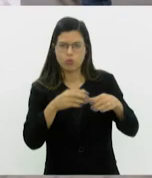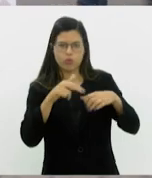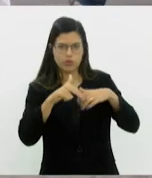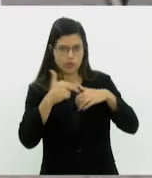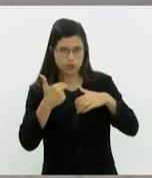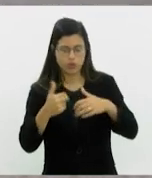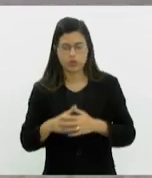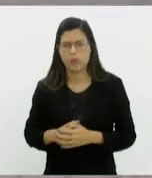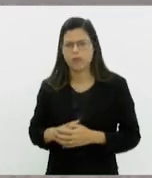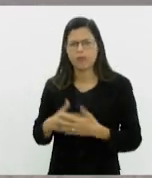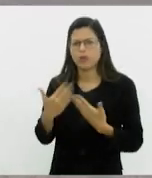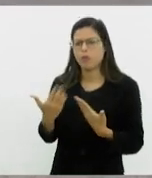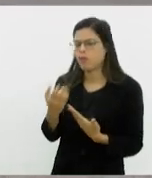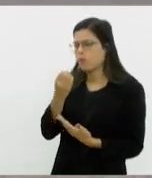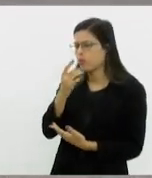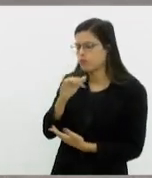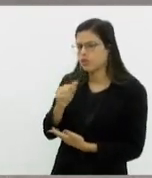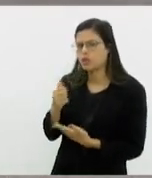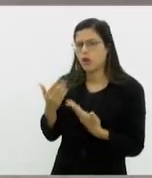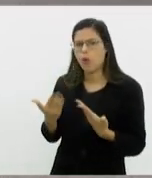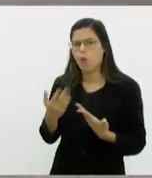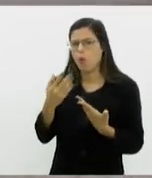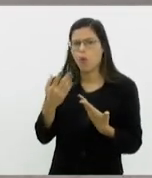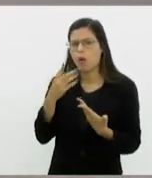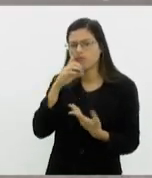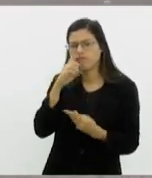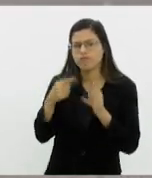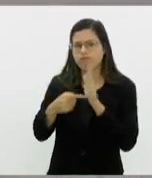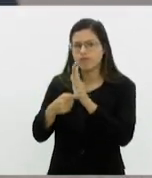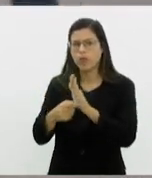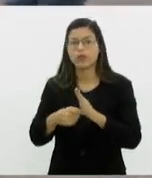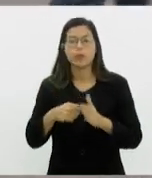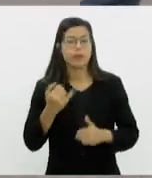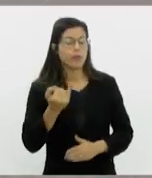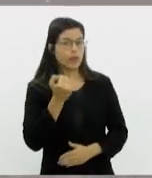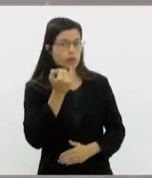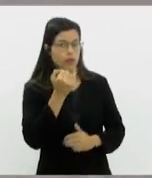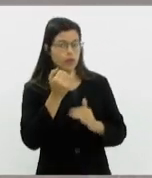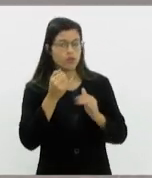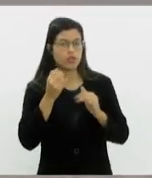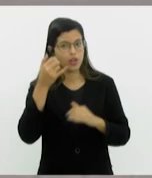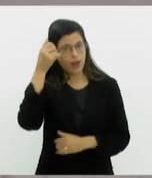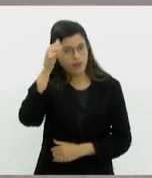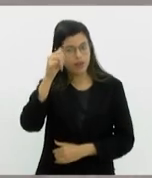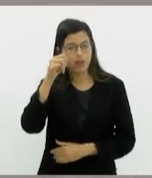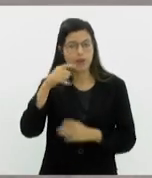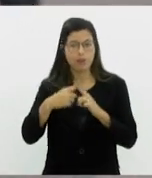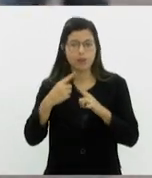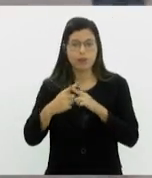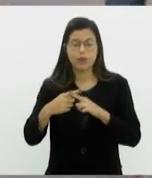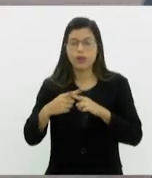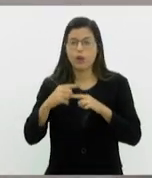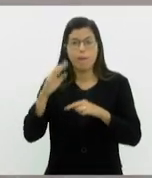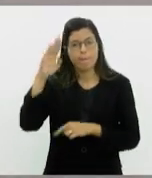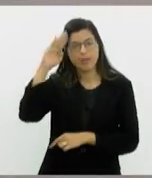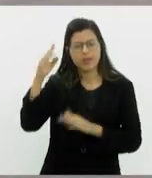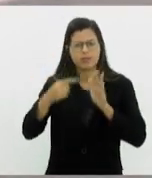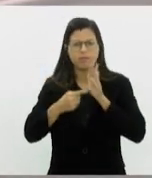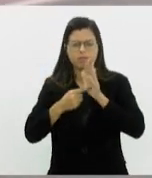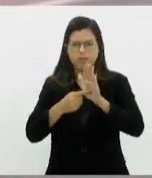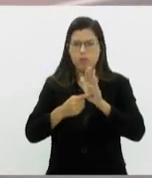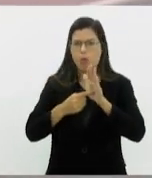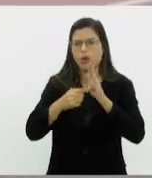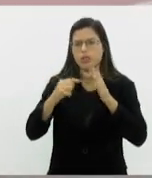dia. Olá, bom dia, tudo bem? É importante essa campanha de prevenção porque os sinais e sintomas principais de um câncer